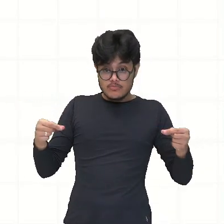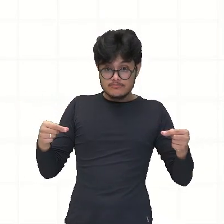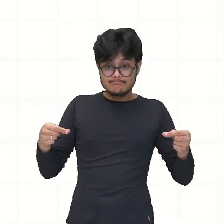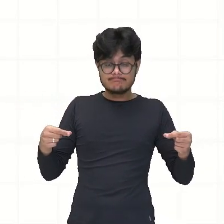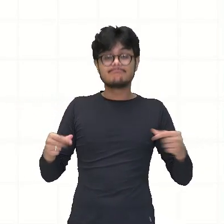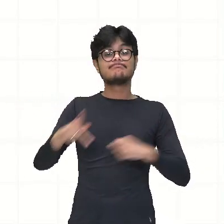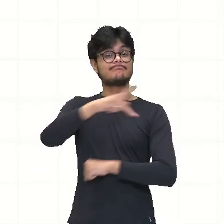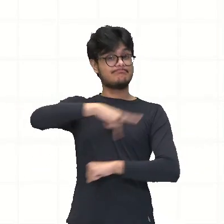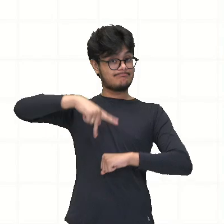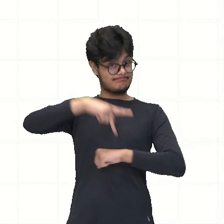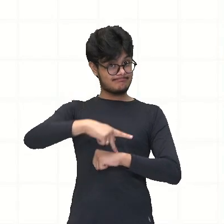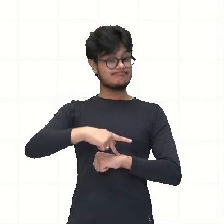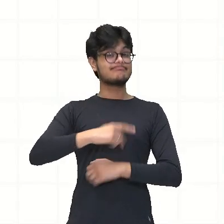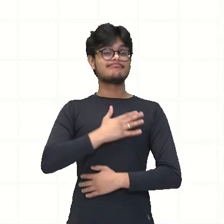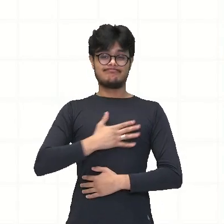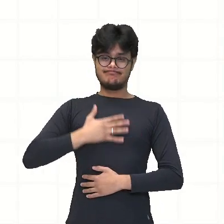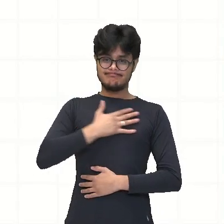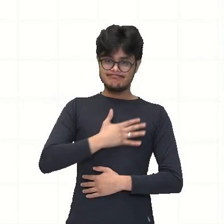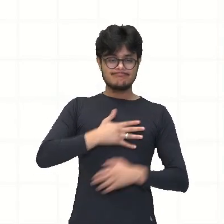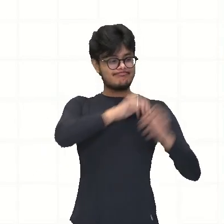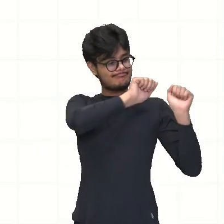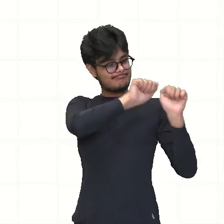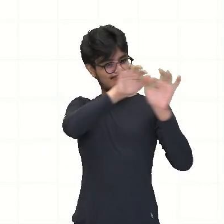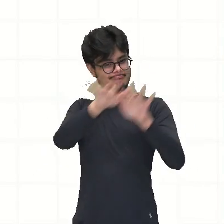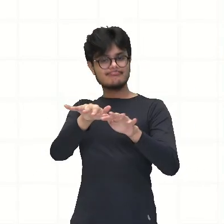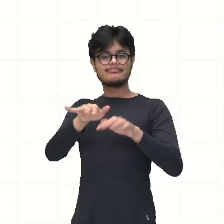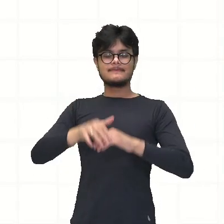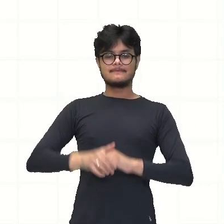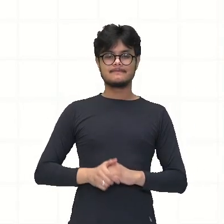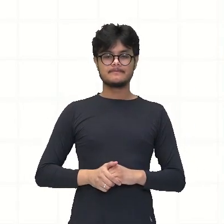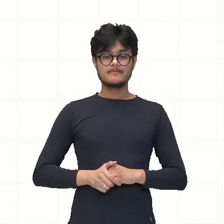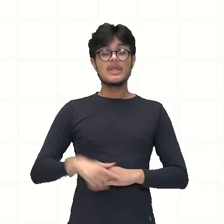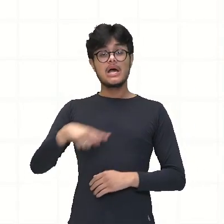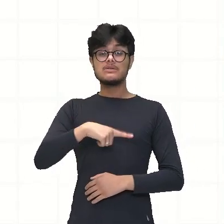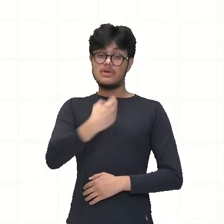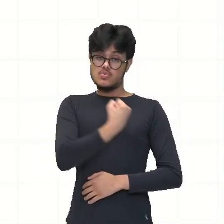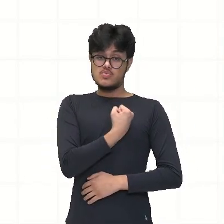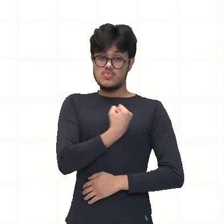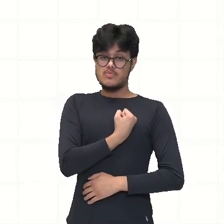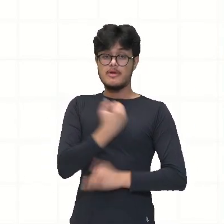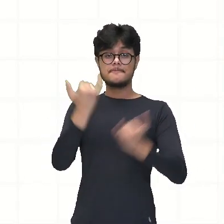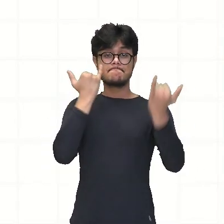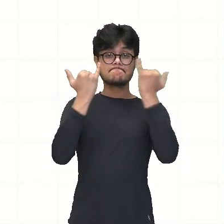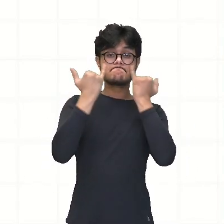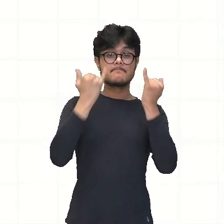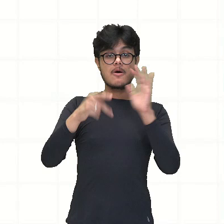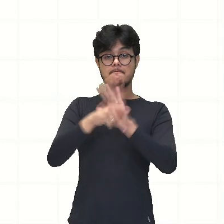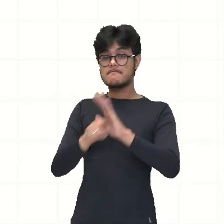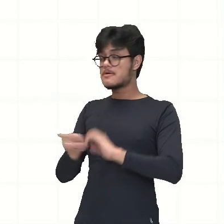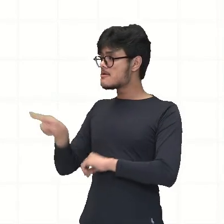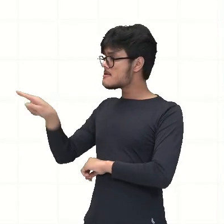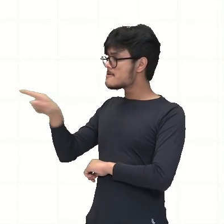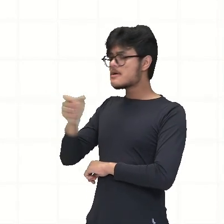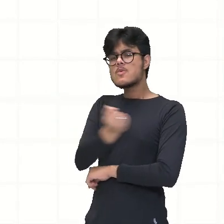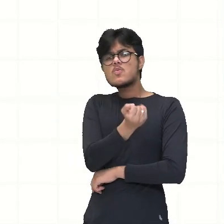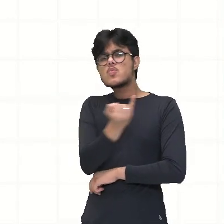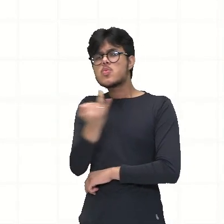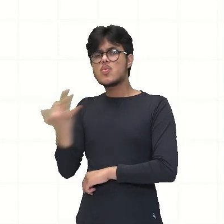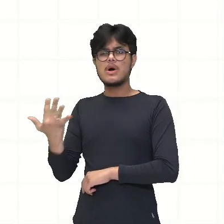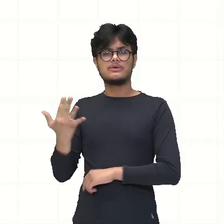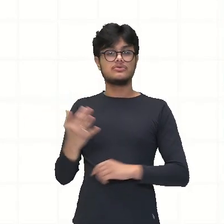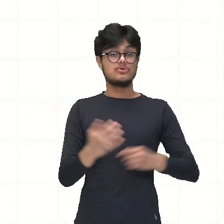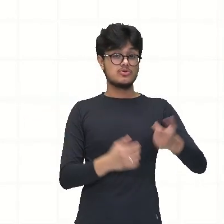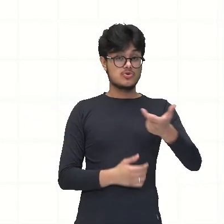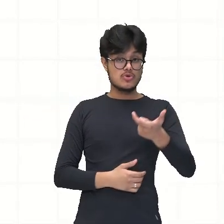nosso mapinha. E aí nós temos os números, né? Desse fluxo migratório de brasileiros do ano de